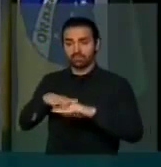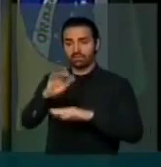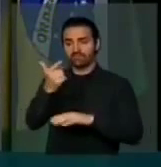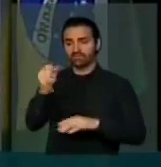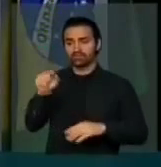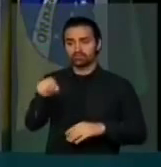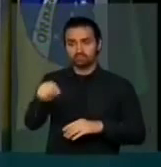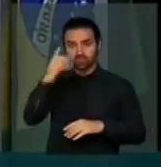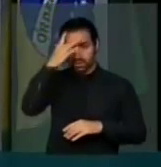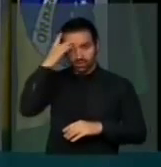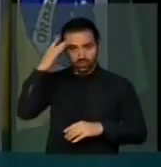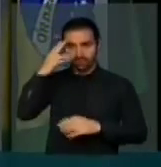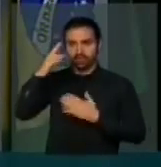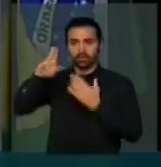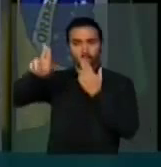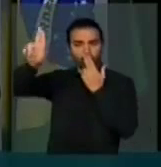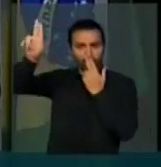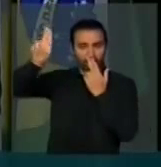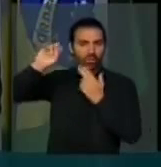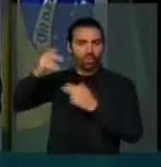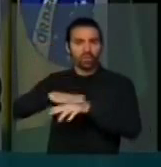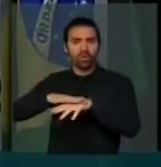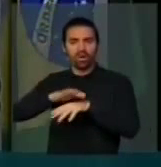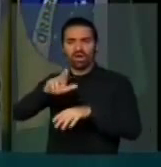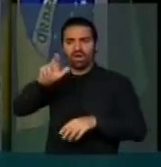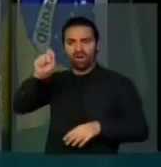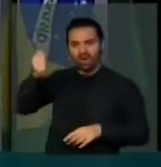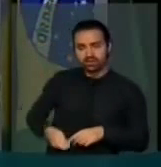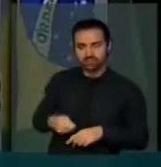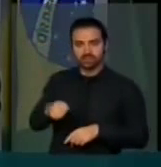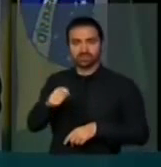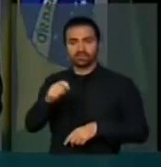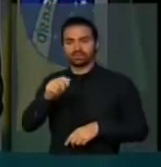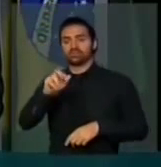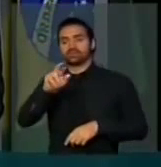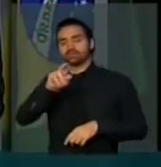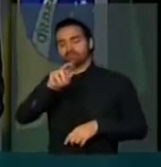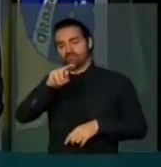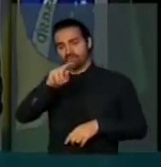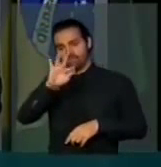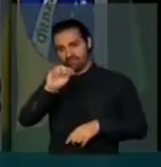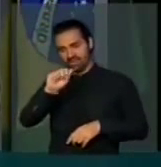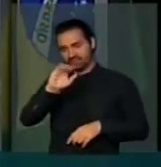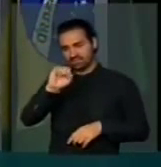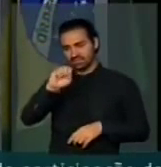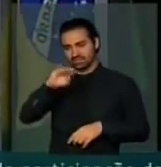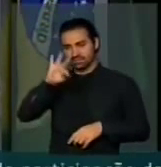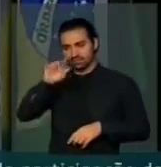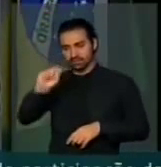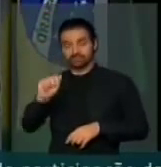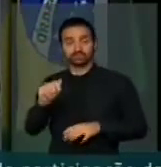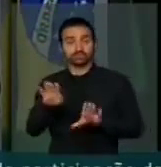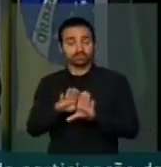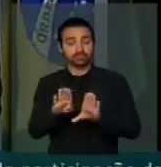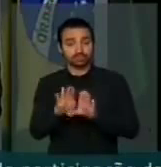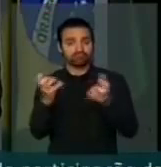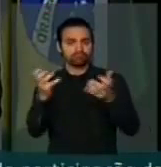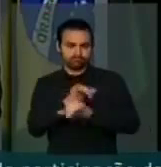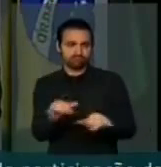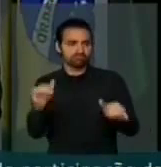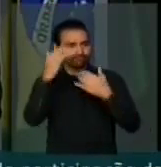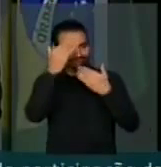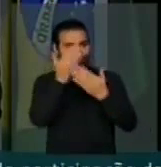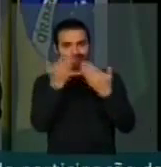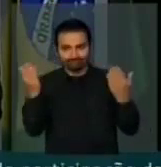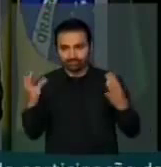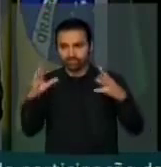mil fascistas e nazistas. Já no fim deste pronunciamento, nada mais posso acrescentar, senão agradecer